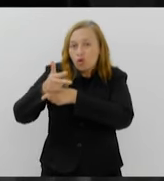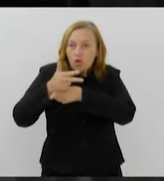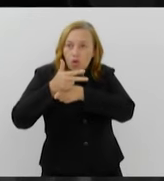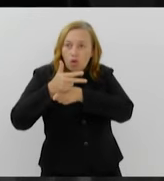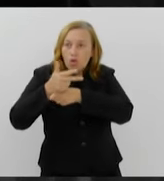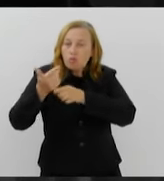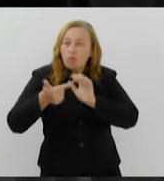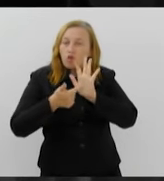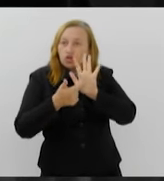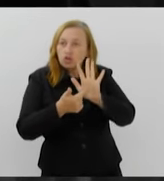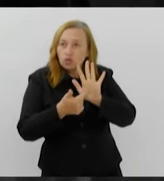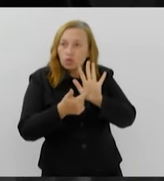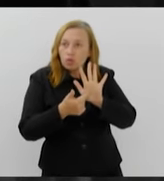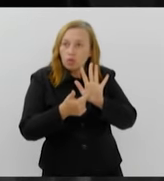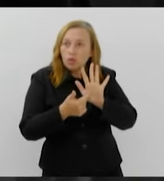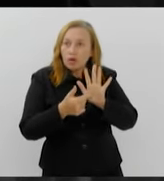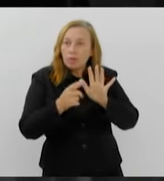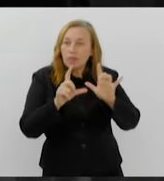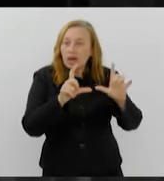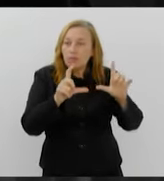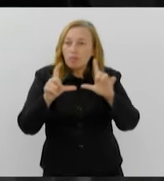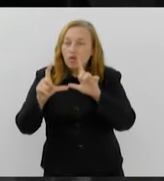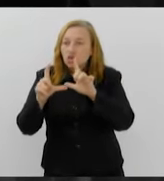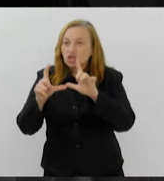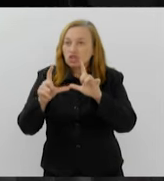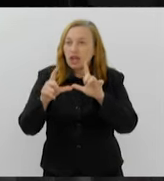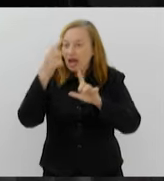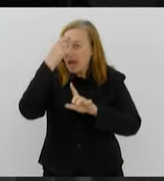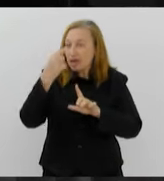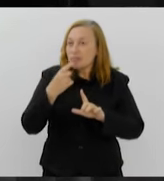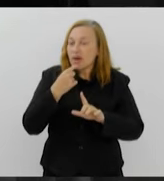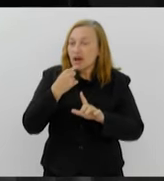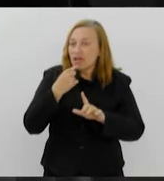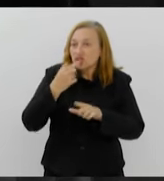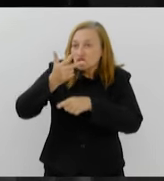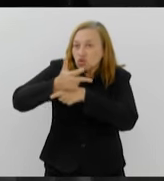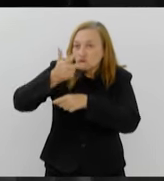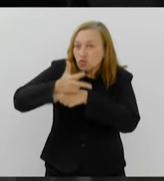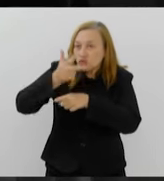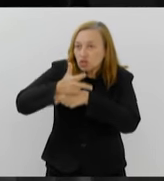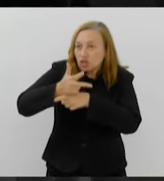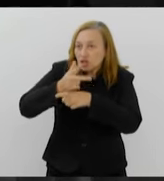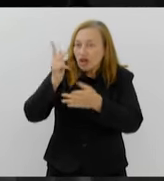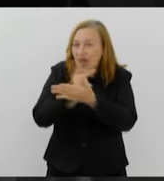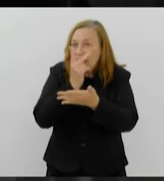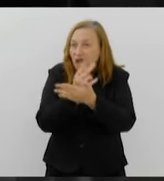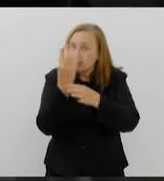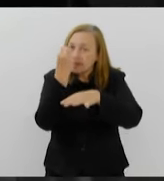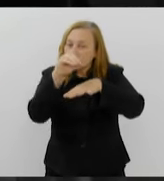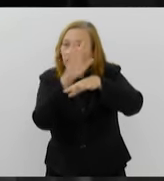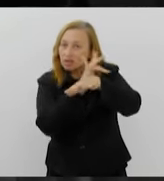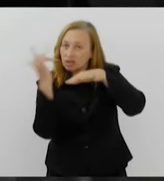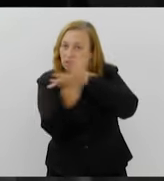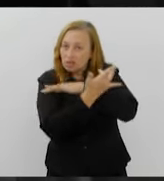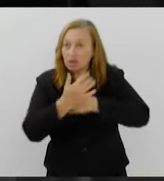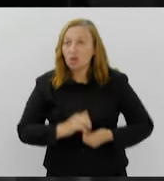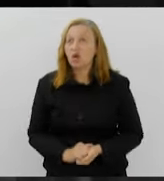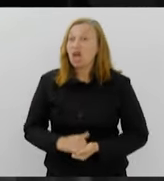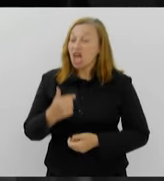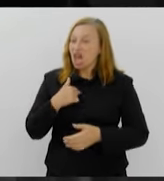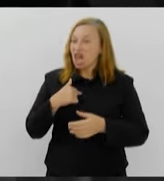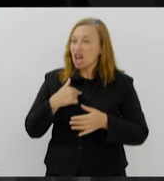oposto justamente para capturar as imagens em prol de um vídeo lacrador para as suas redes sociais ele me